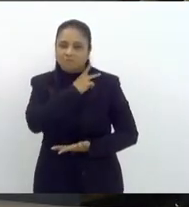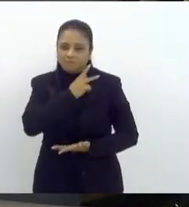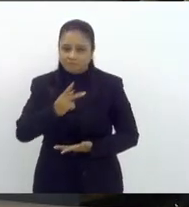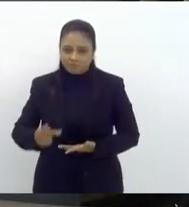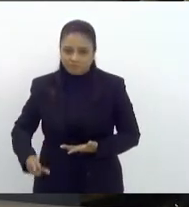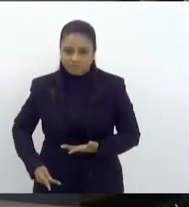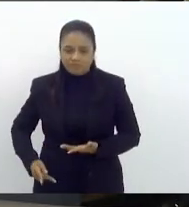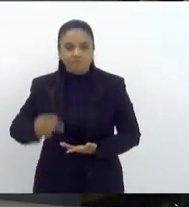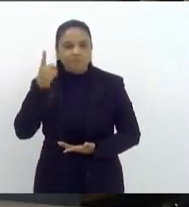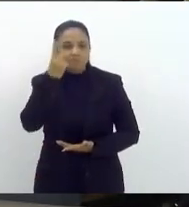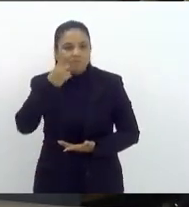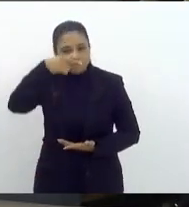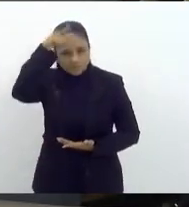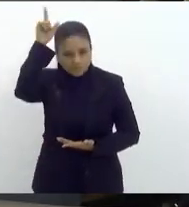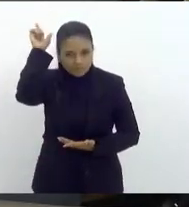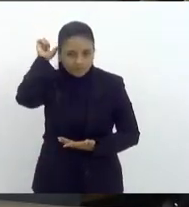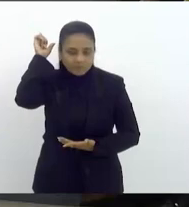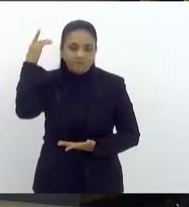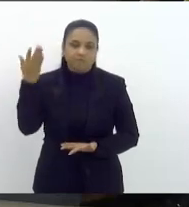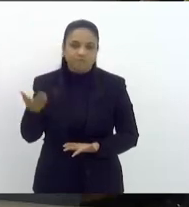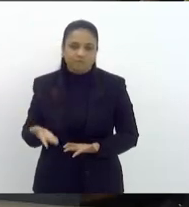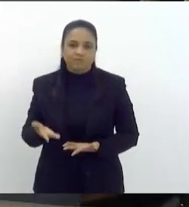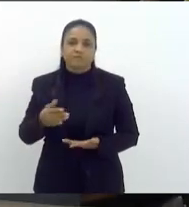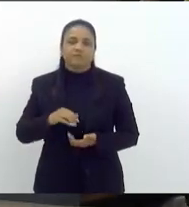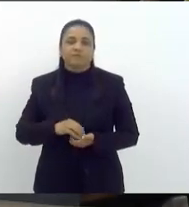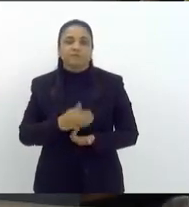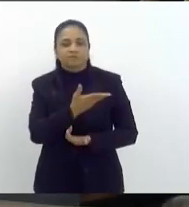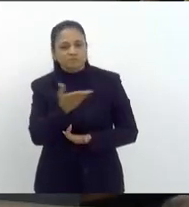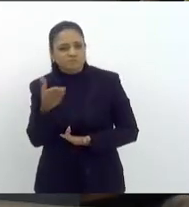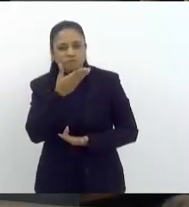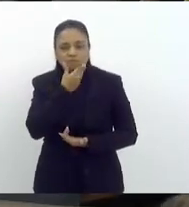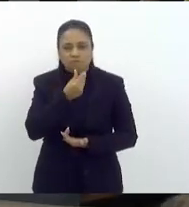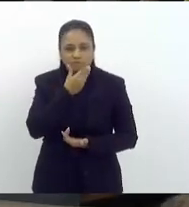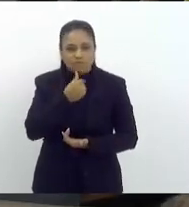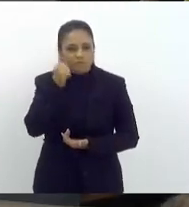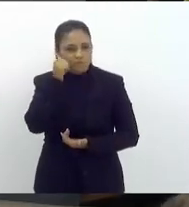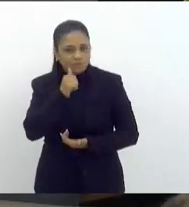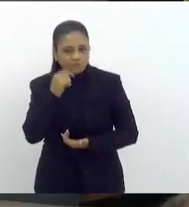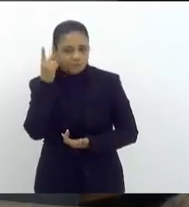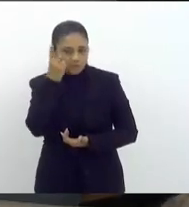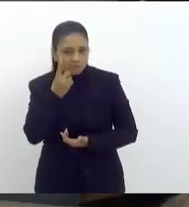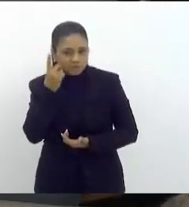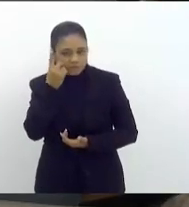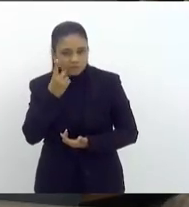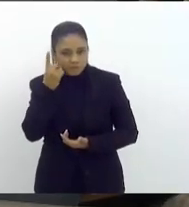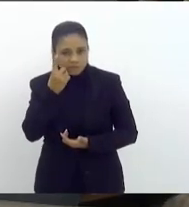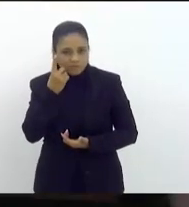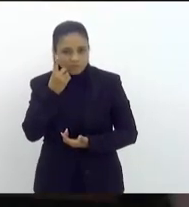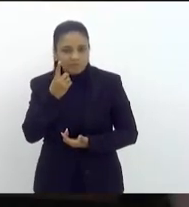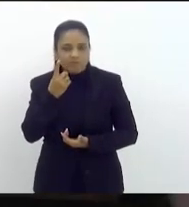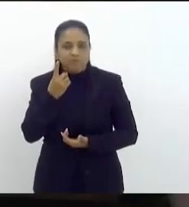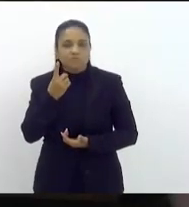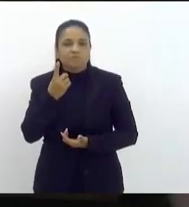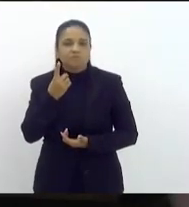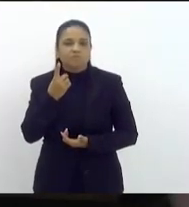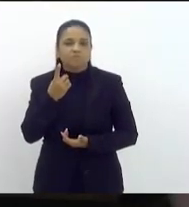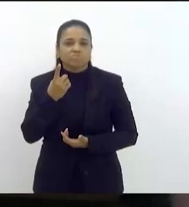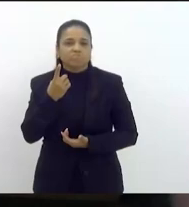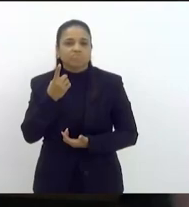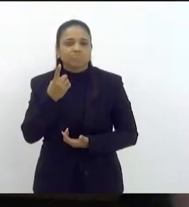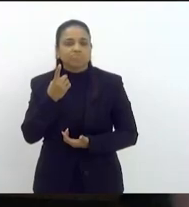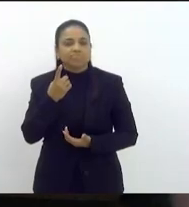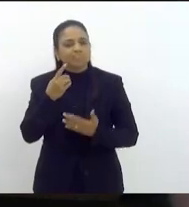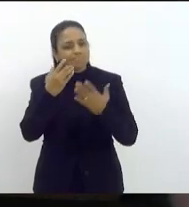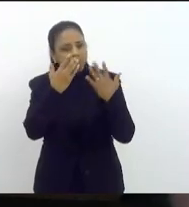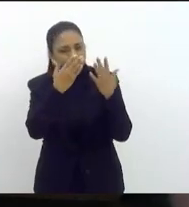por favor senhor presidente senhoras e senhores Deputados queria parabenizar